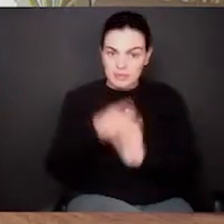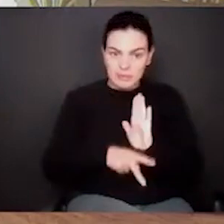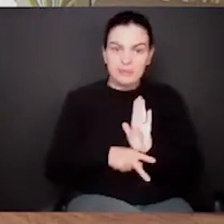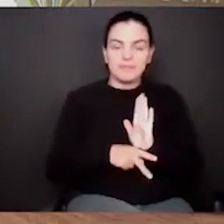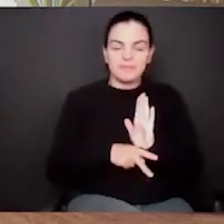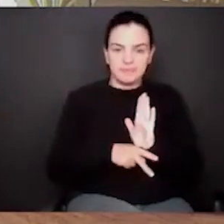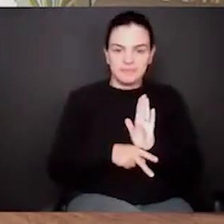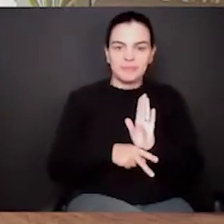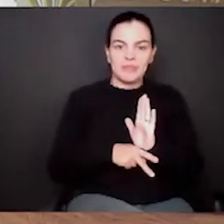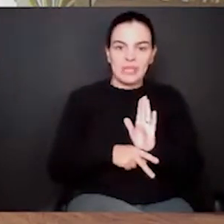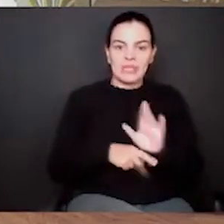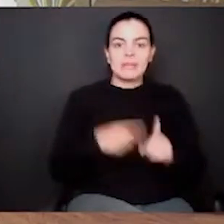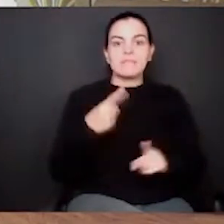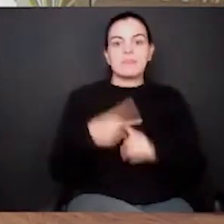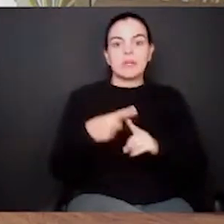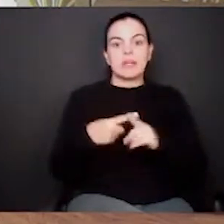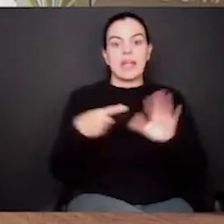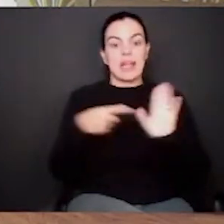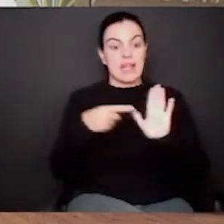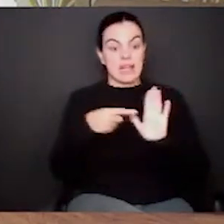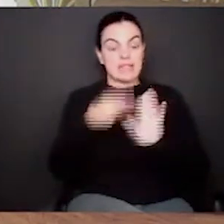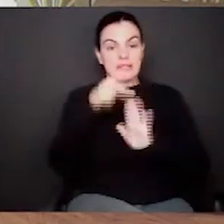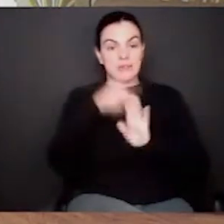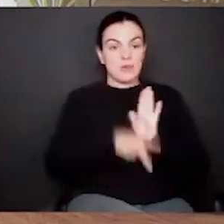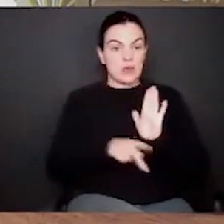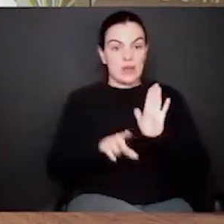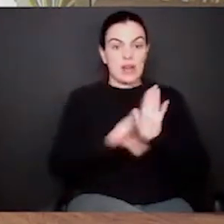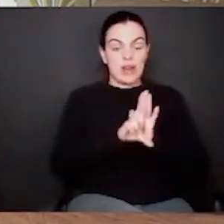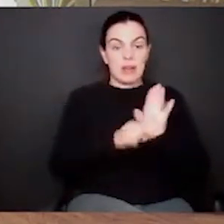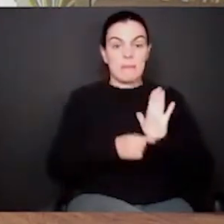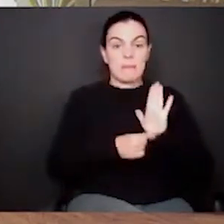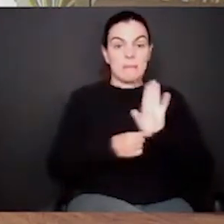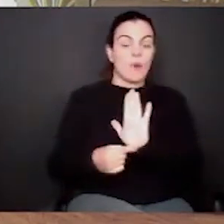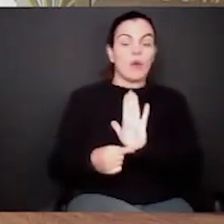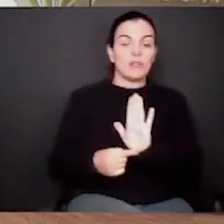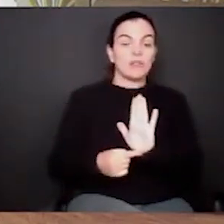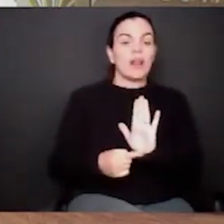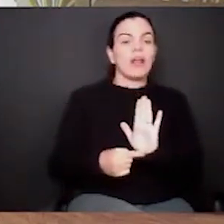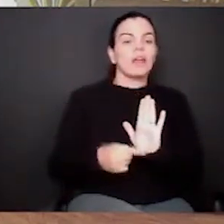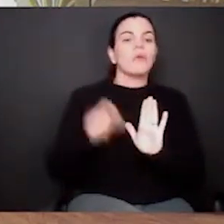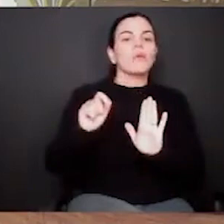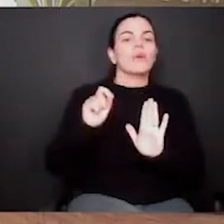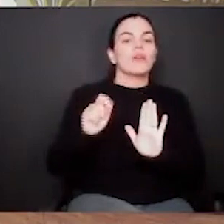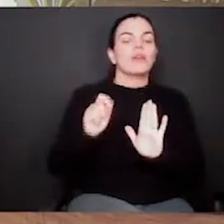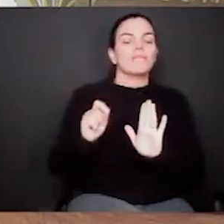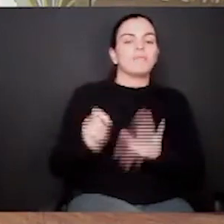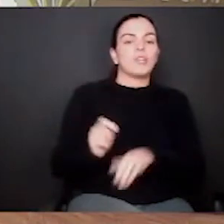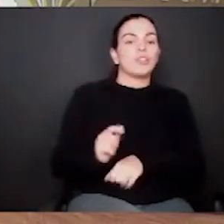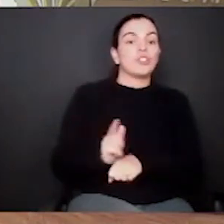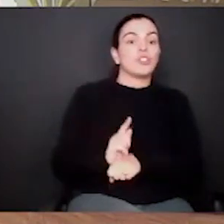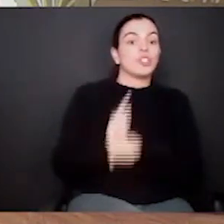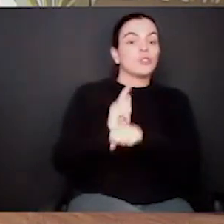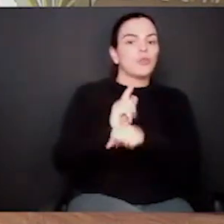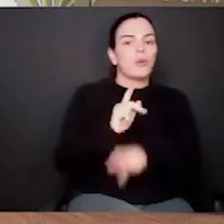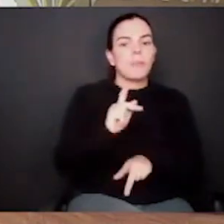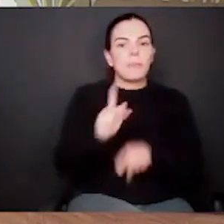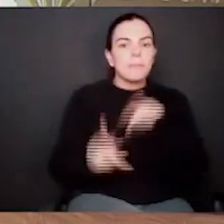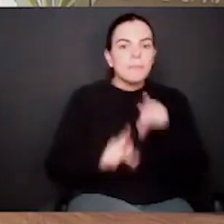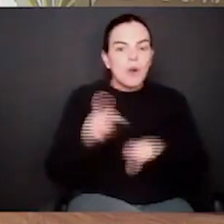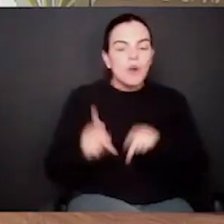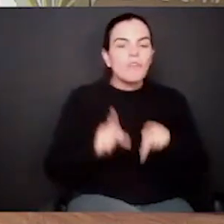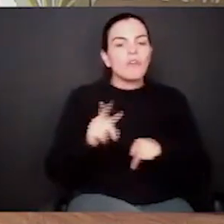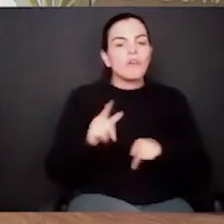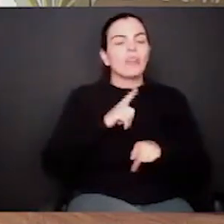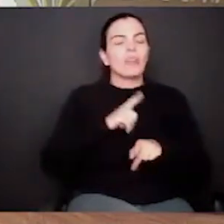porque esse PL destaca ainda mais a competência dos nossos gestores e do nosso povo no